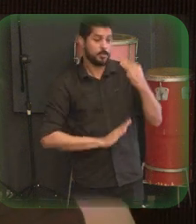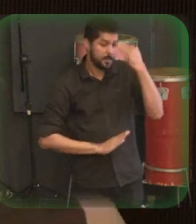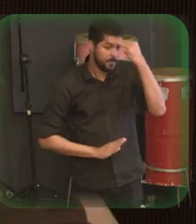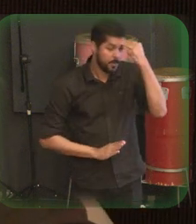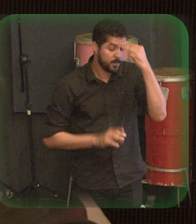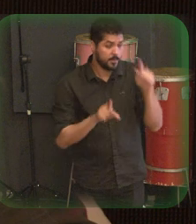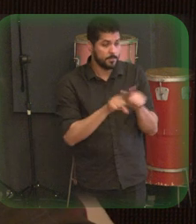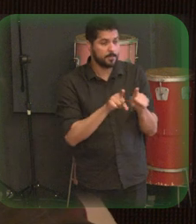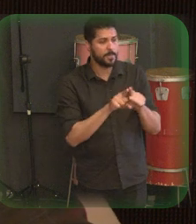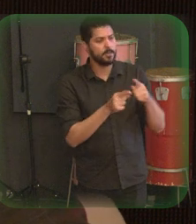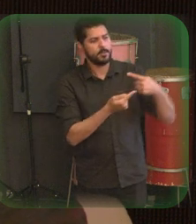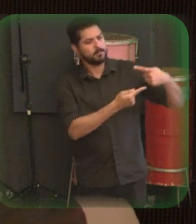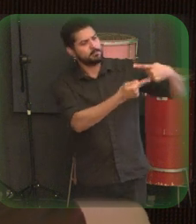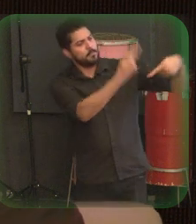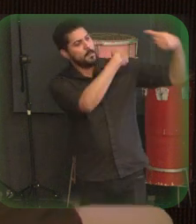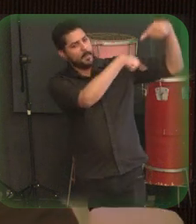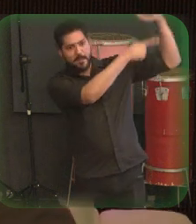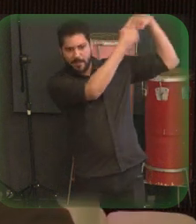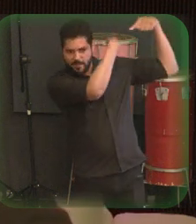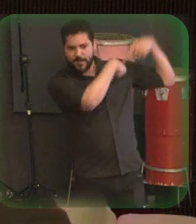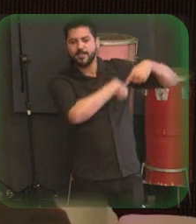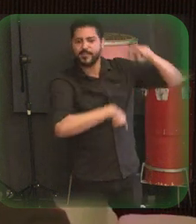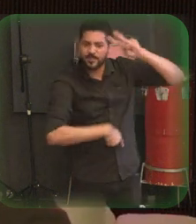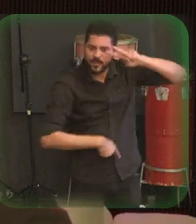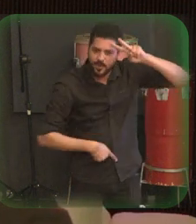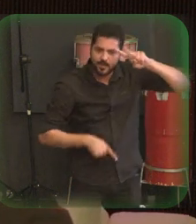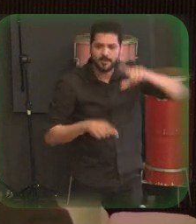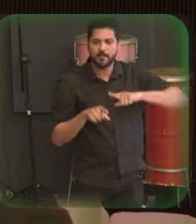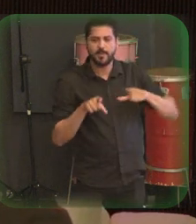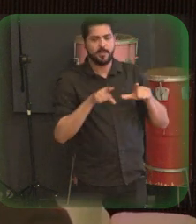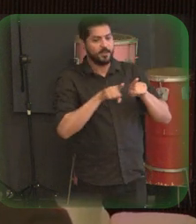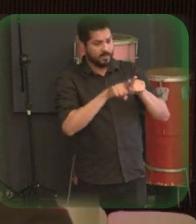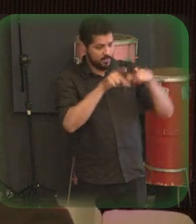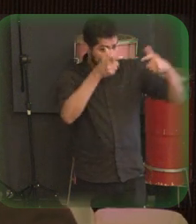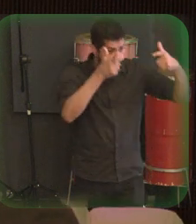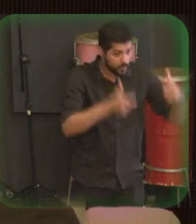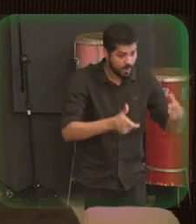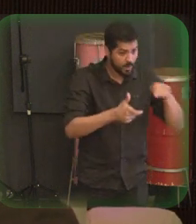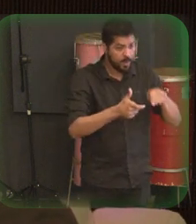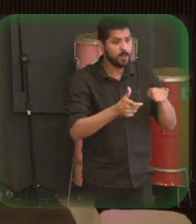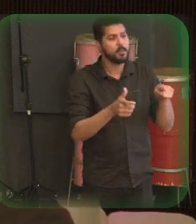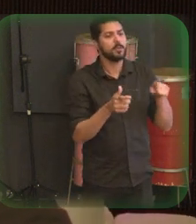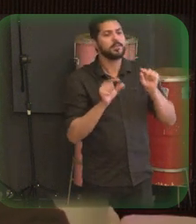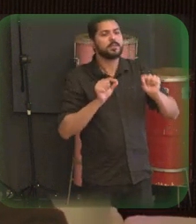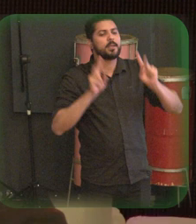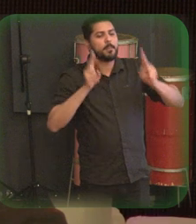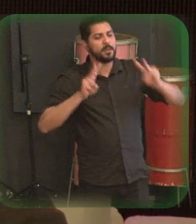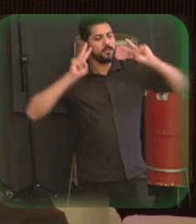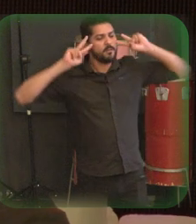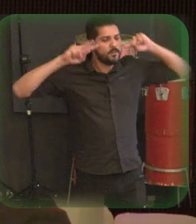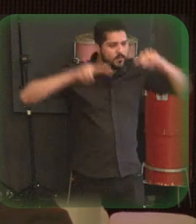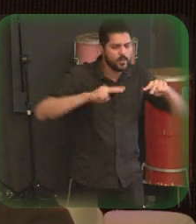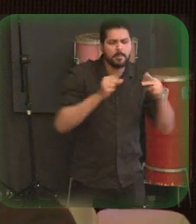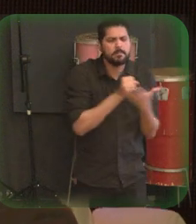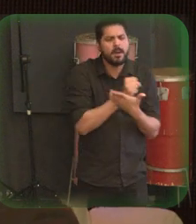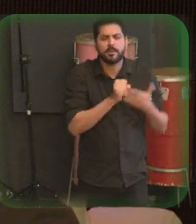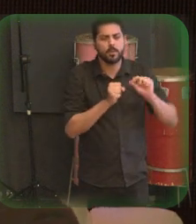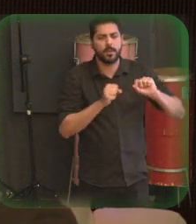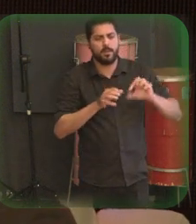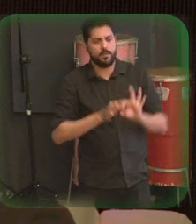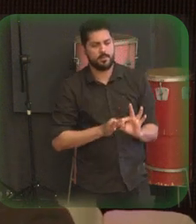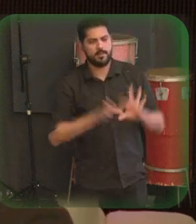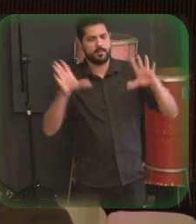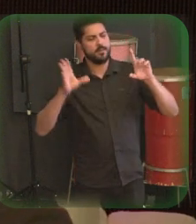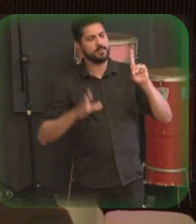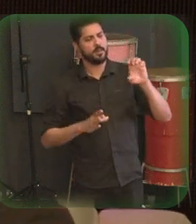mediante o fomento de práticas e a constituição de lugares de memória pautados pelo princípio democrático de acesso à informação, de